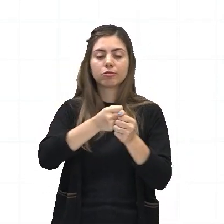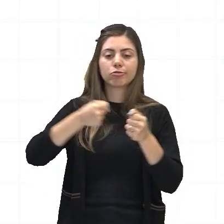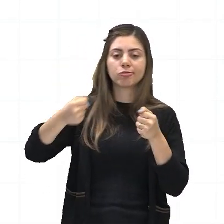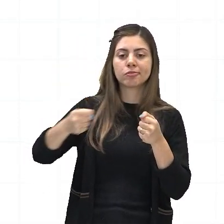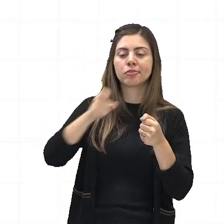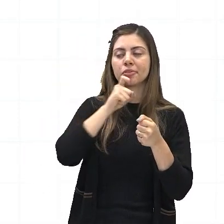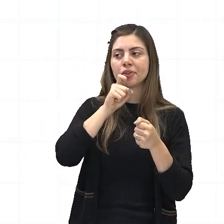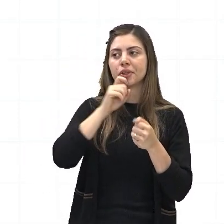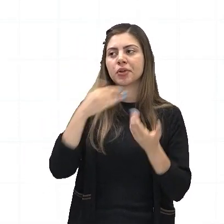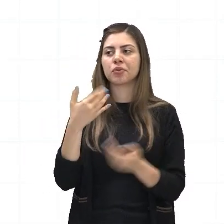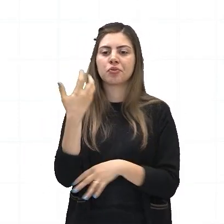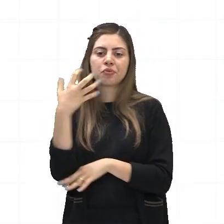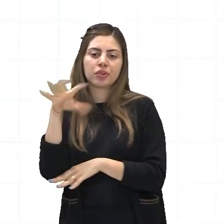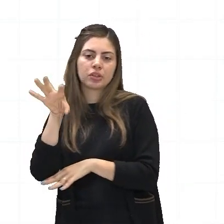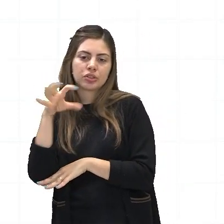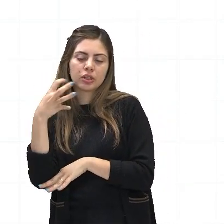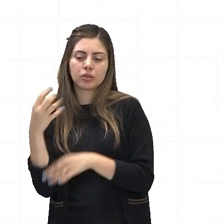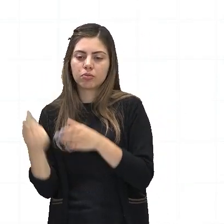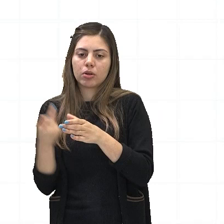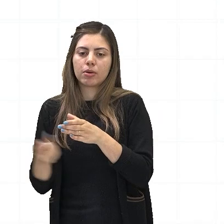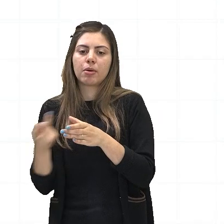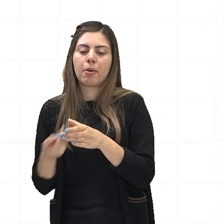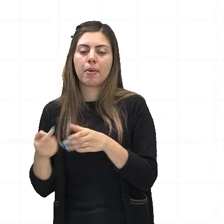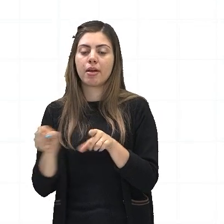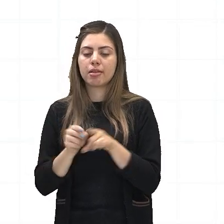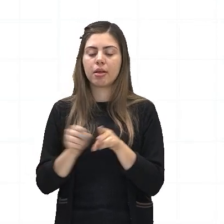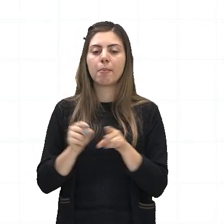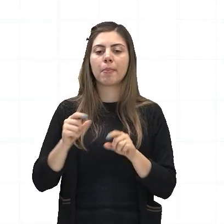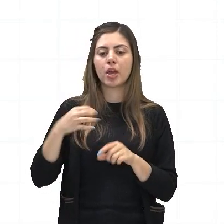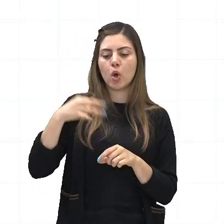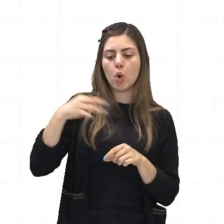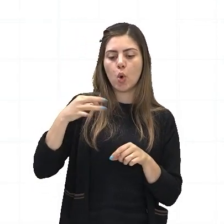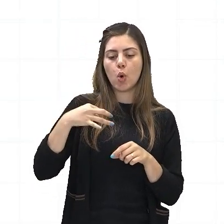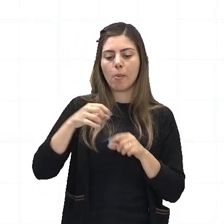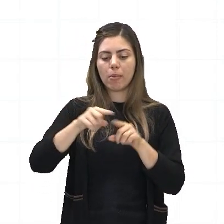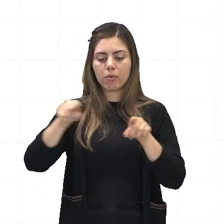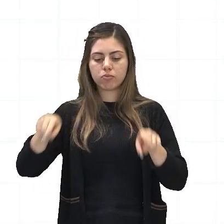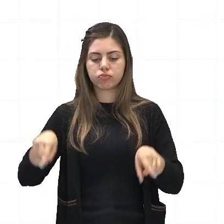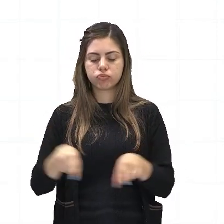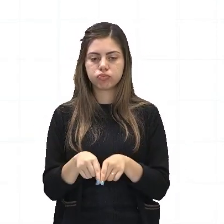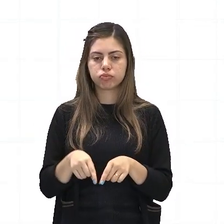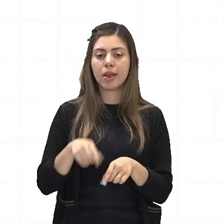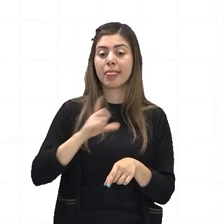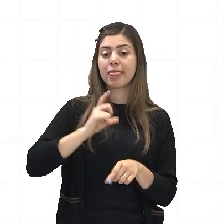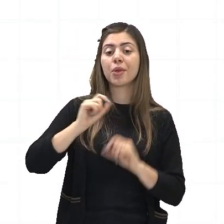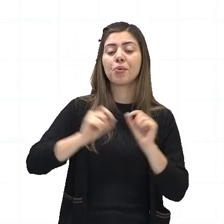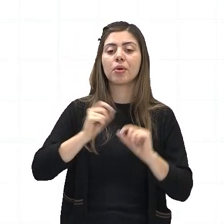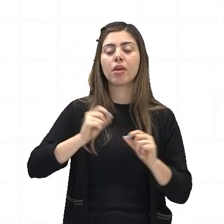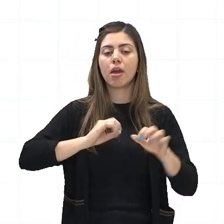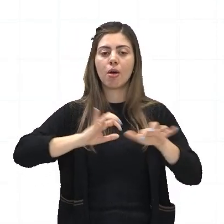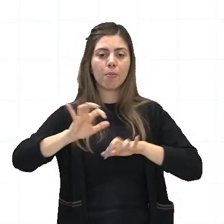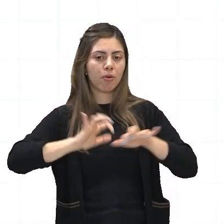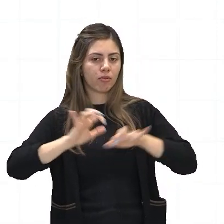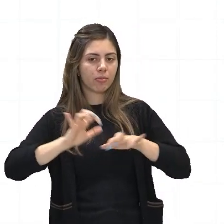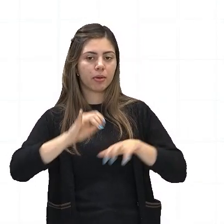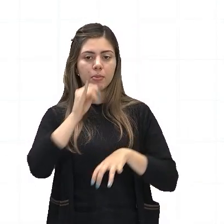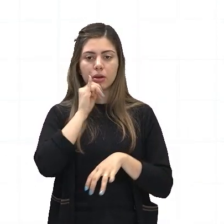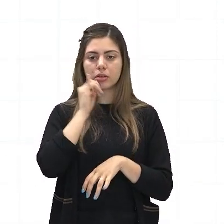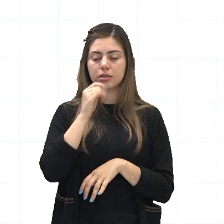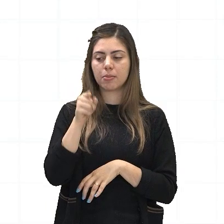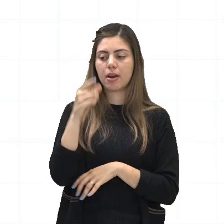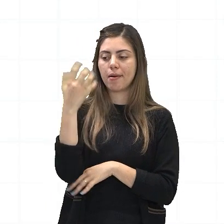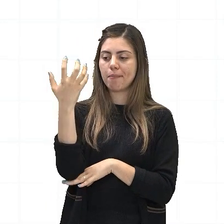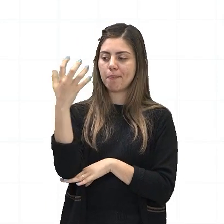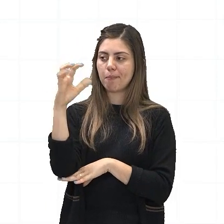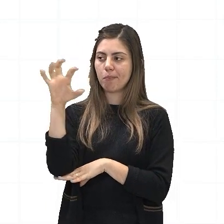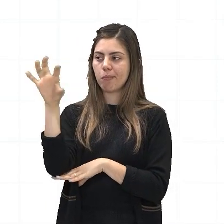ventilador, o liquidificador e as máquinas de lavar, elas vão produzir um certo tipo de movimento, né? Como o ventilador você ligou ali na